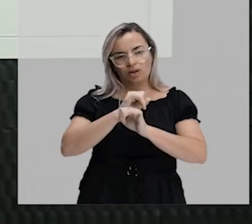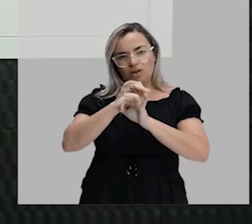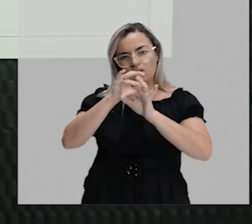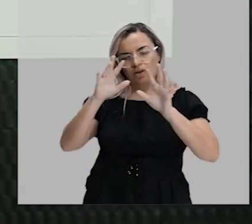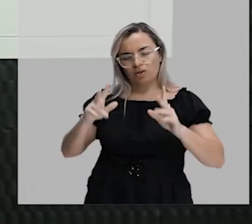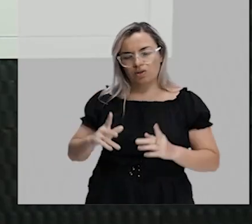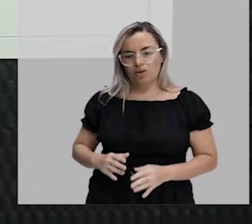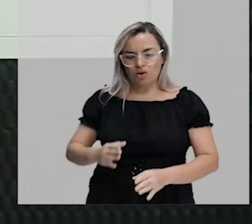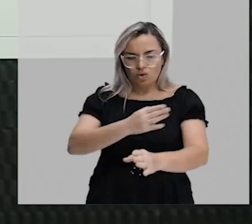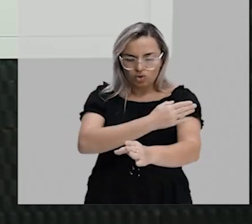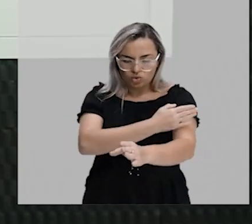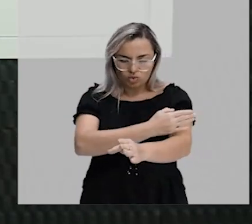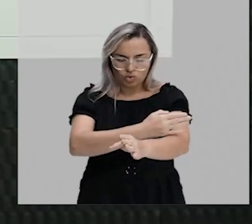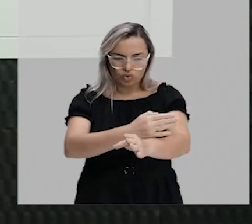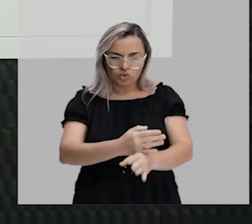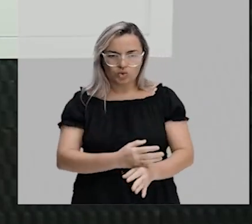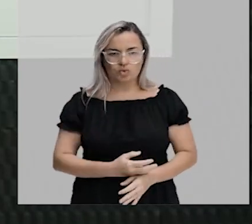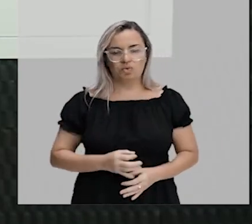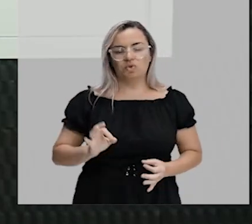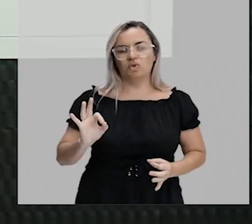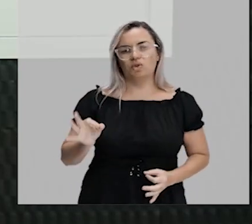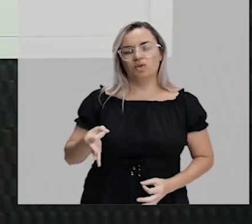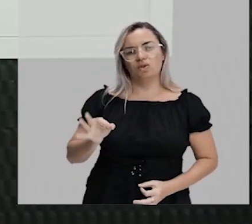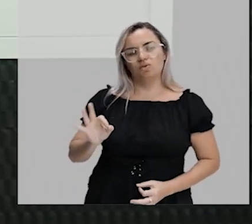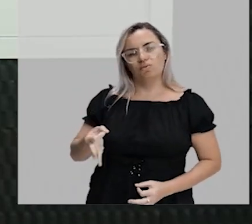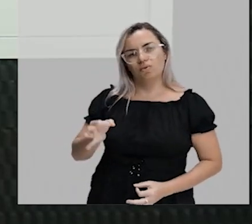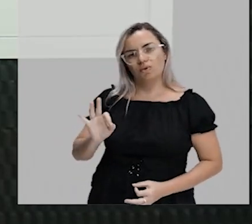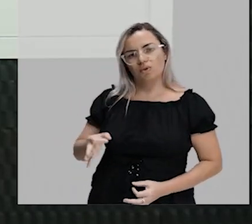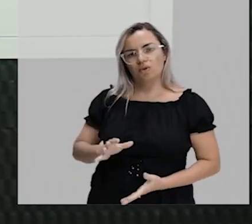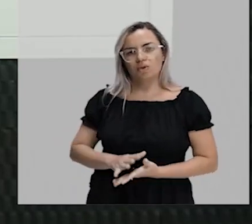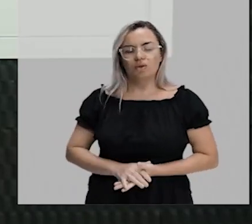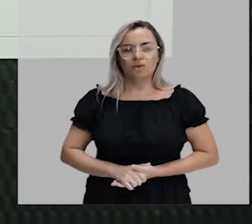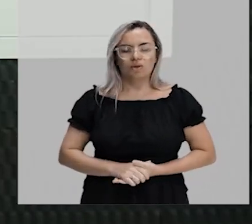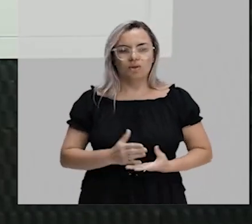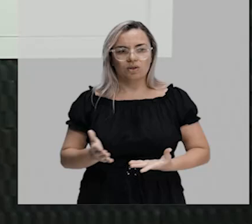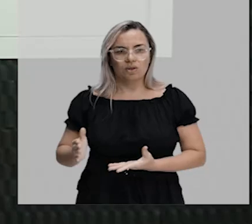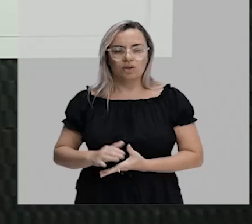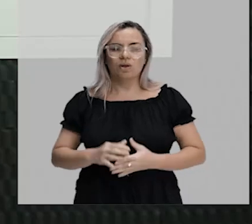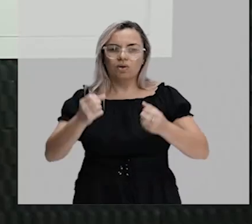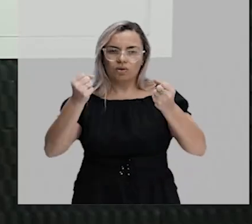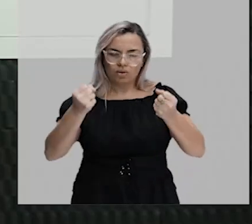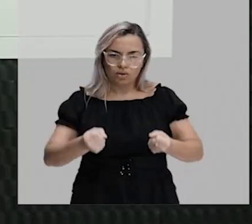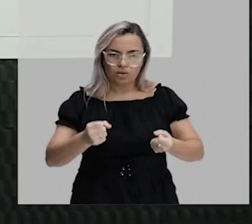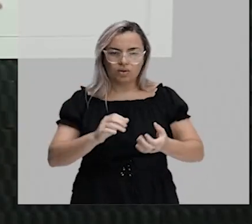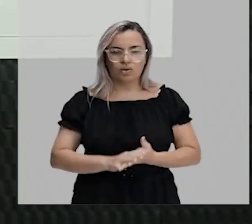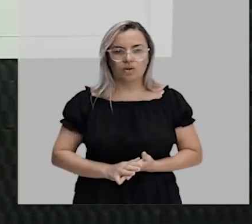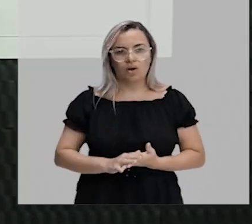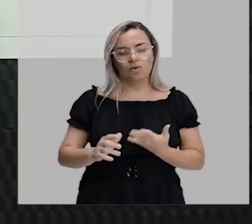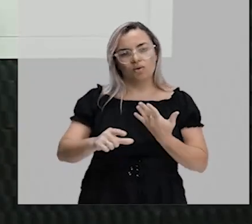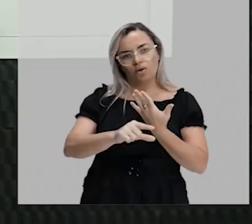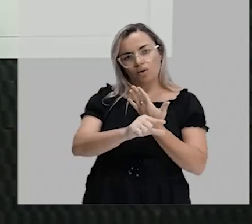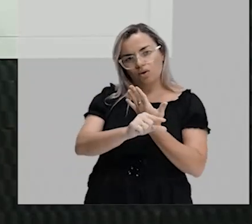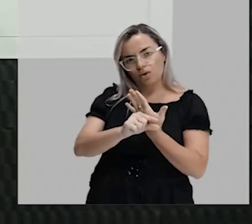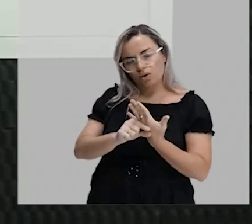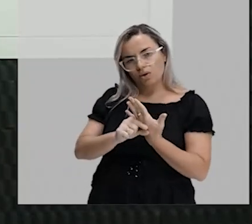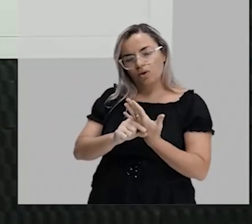um comportamento adequado, ou até mesmo o comportamento correto. E aí você pode pegar alguns autores, né,